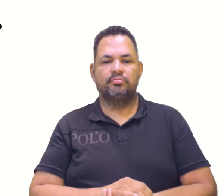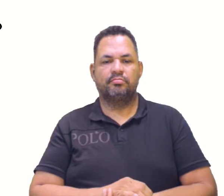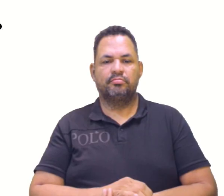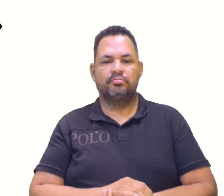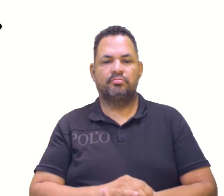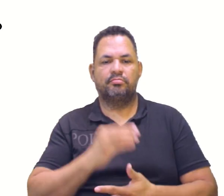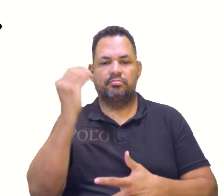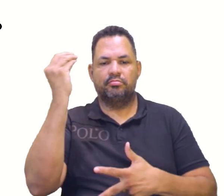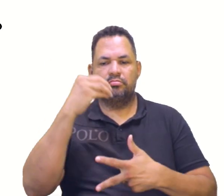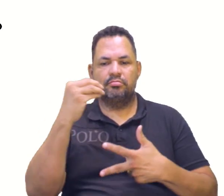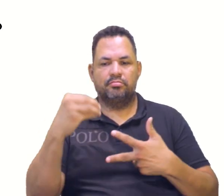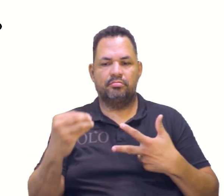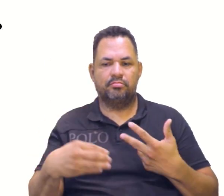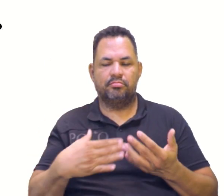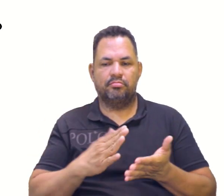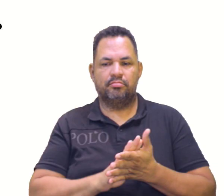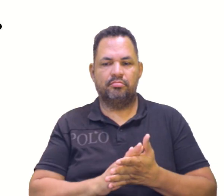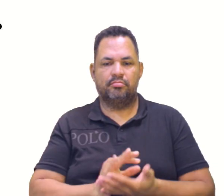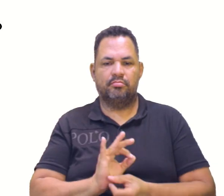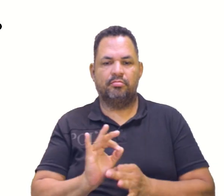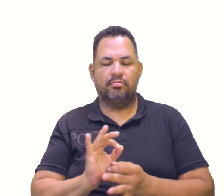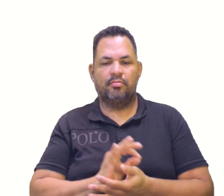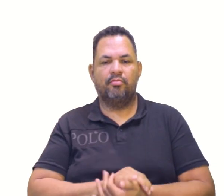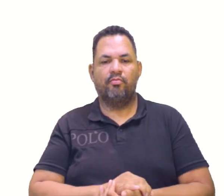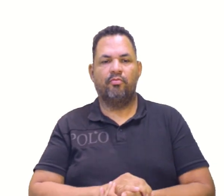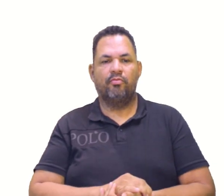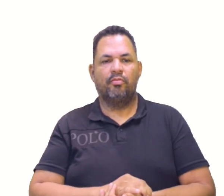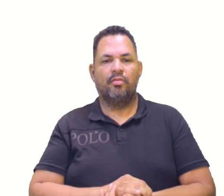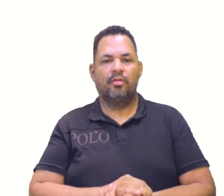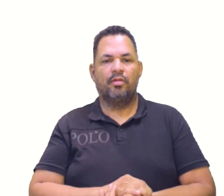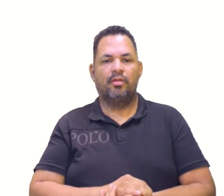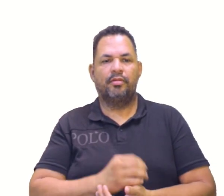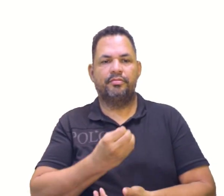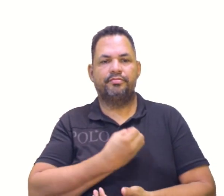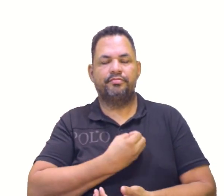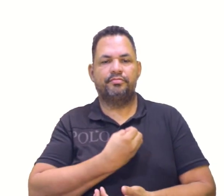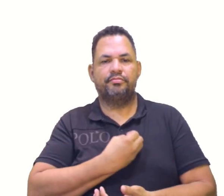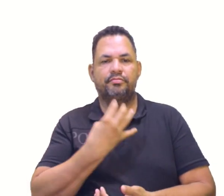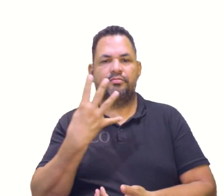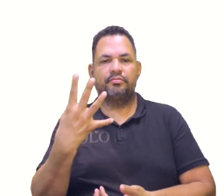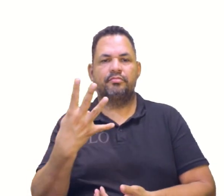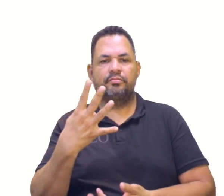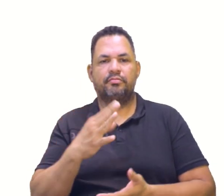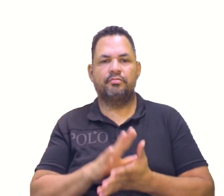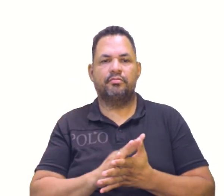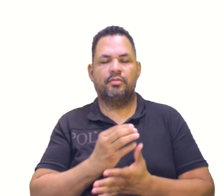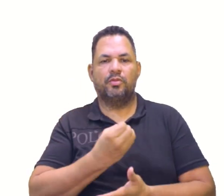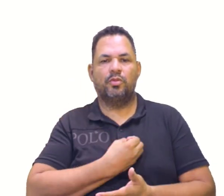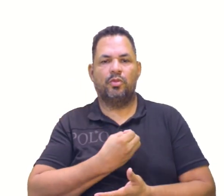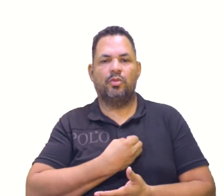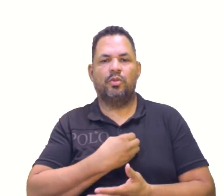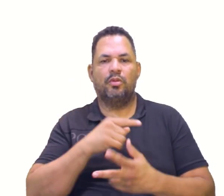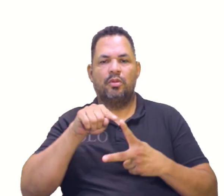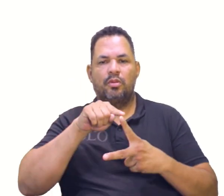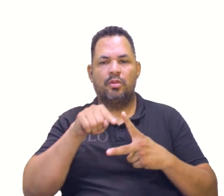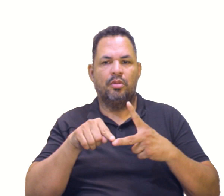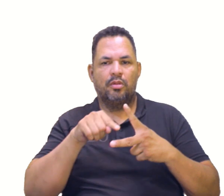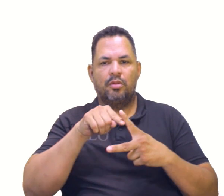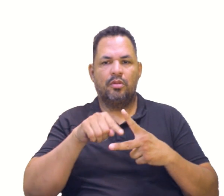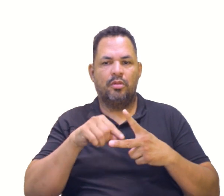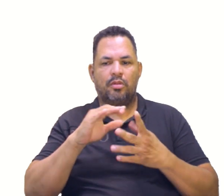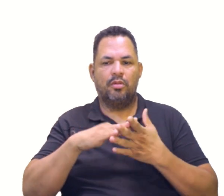Exame Nacional do Ensino Médio, se liga no Enem, bora ver. Questão de número 4. O coeficiente angular